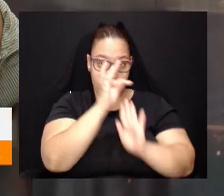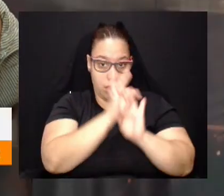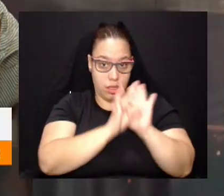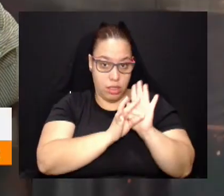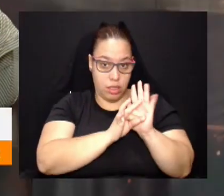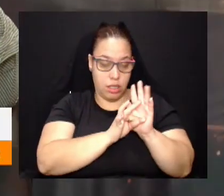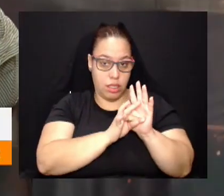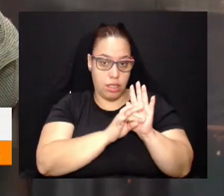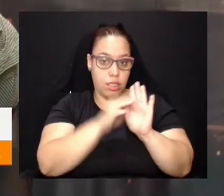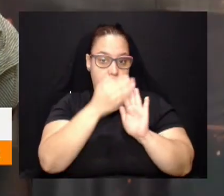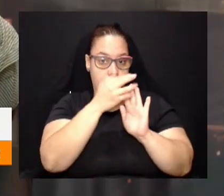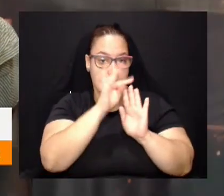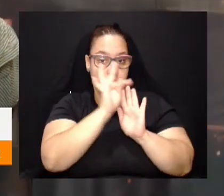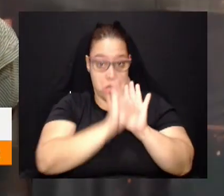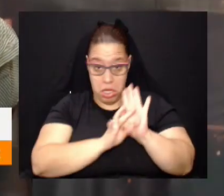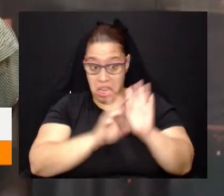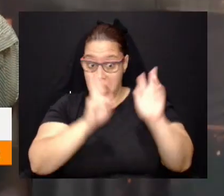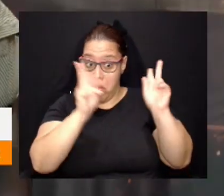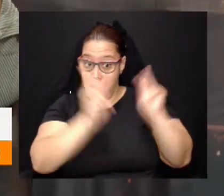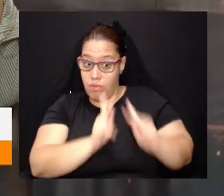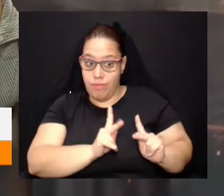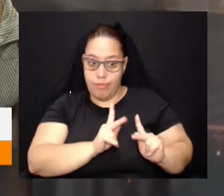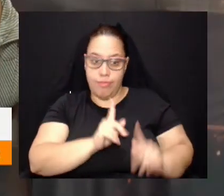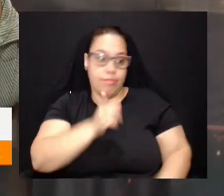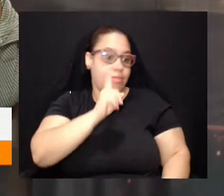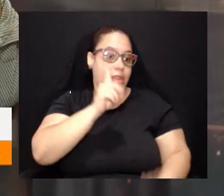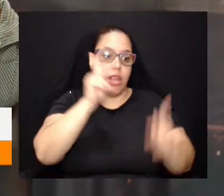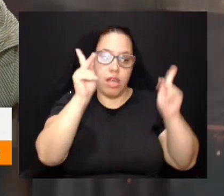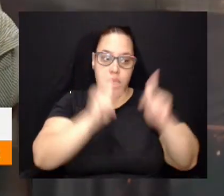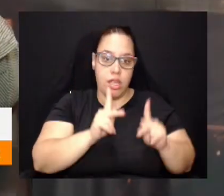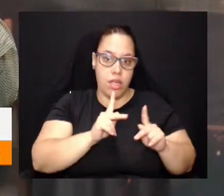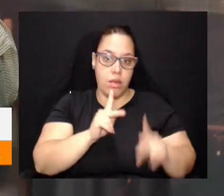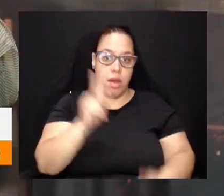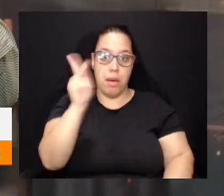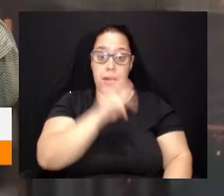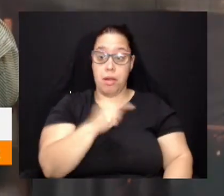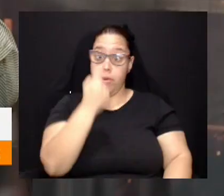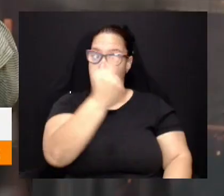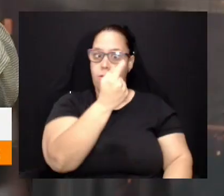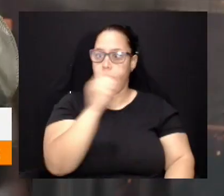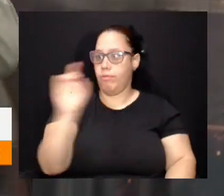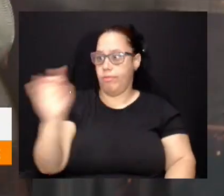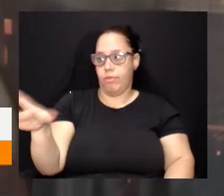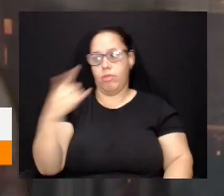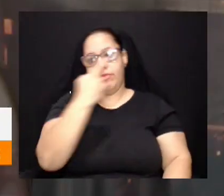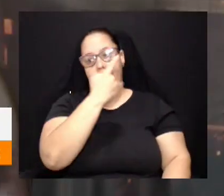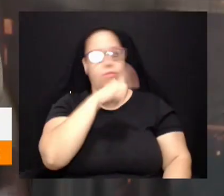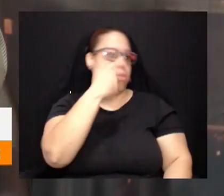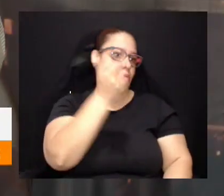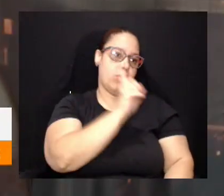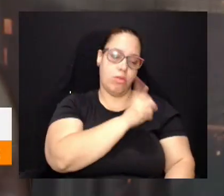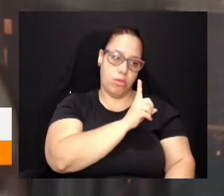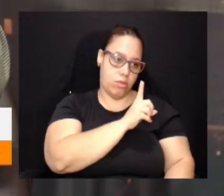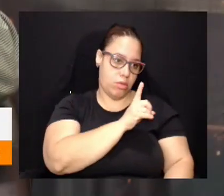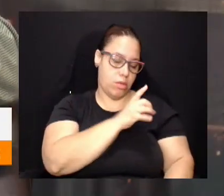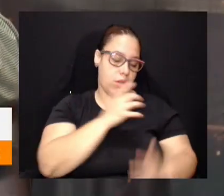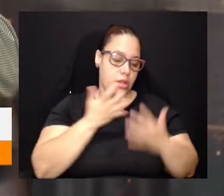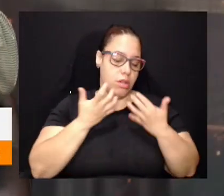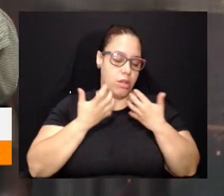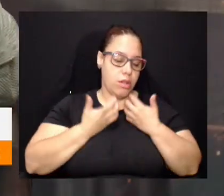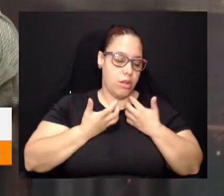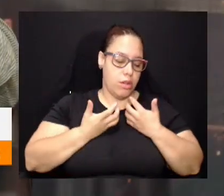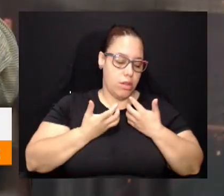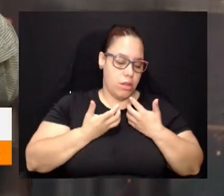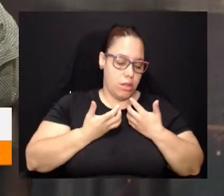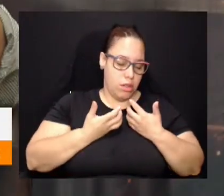entre aspas, que na verdade não é paz para um. É, para um, para outro não, exatamente. para outro é sobrecarga, para outro